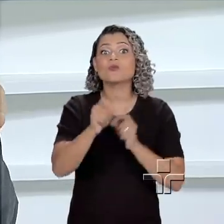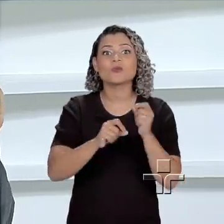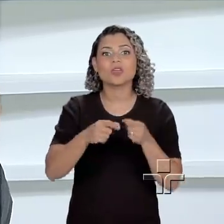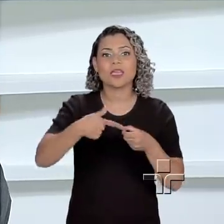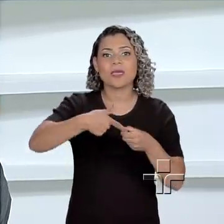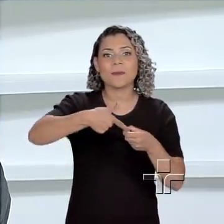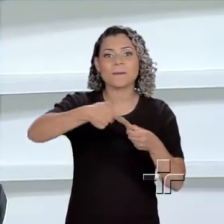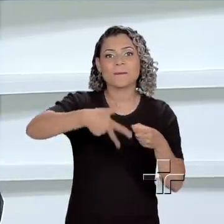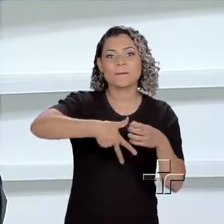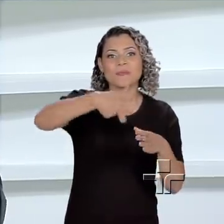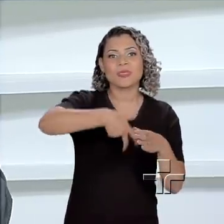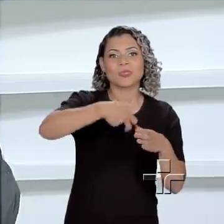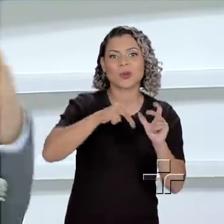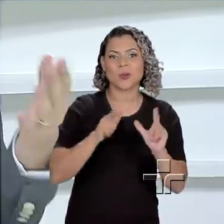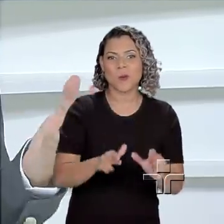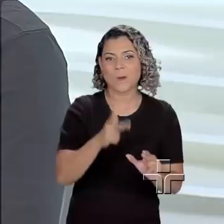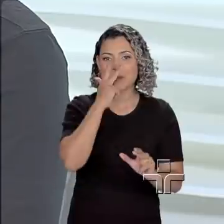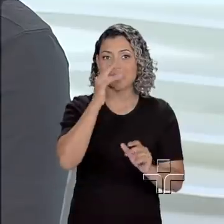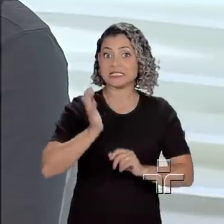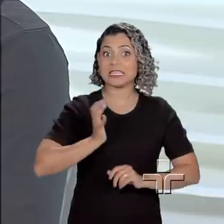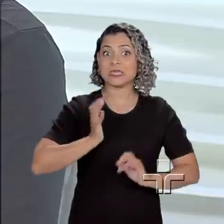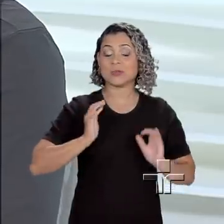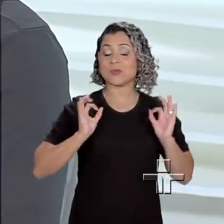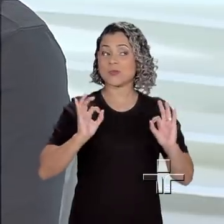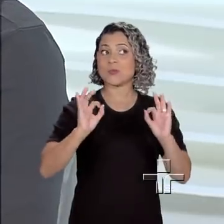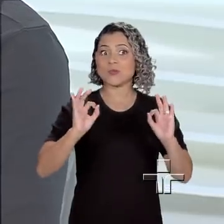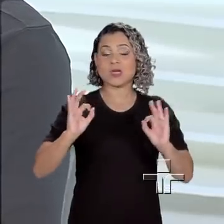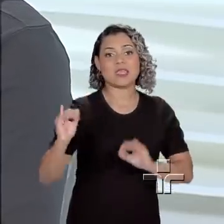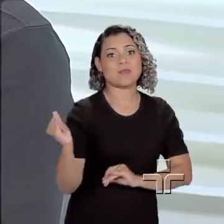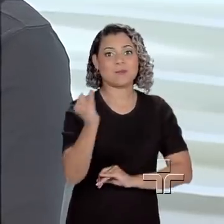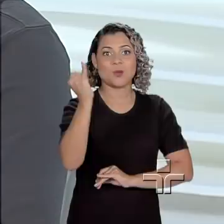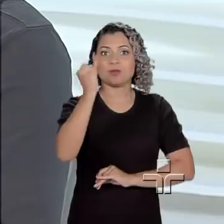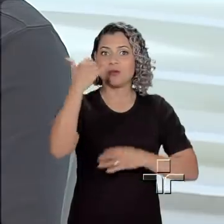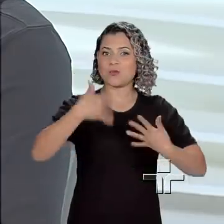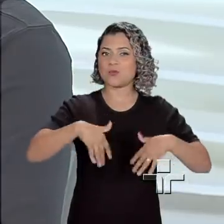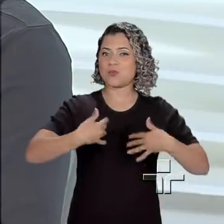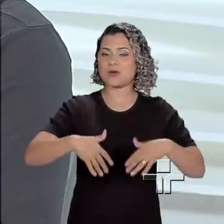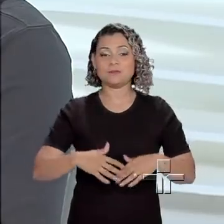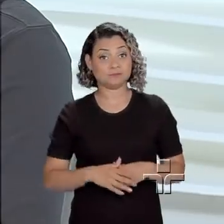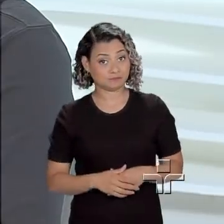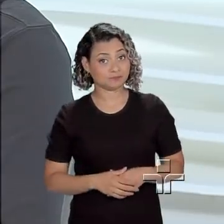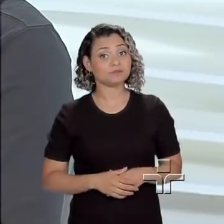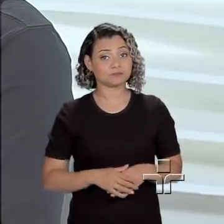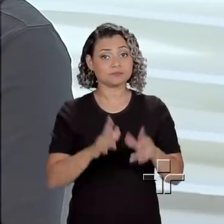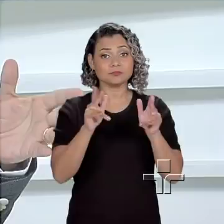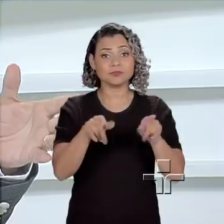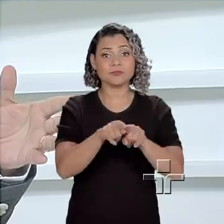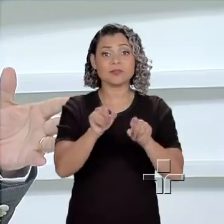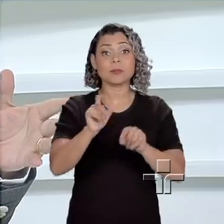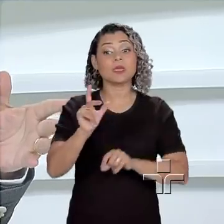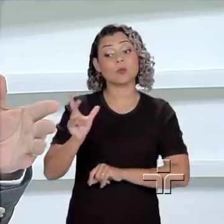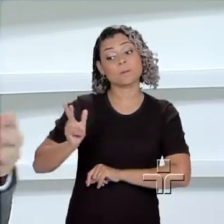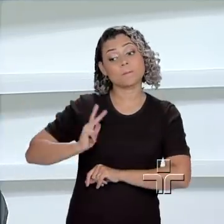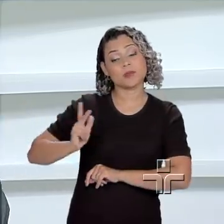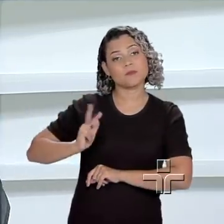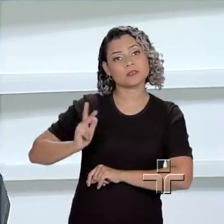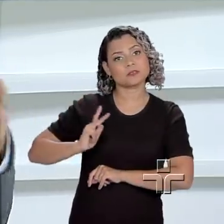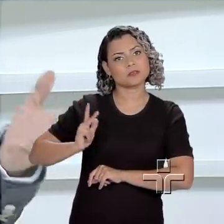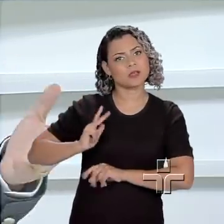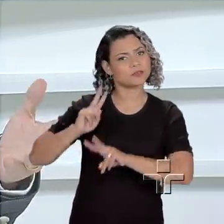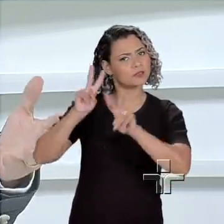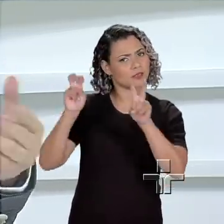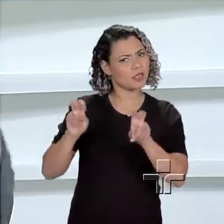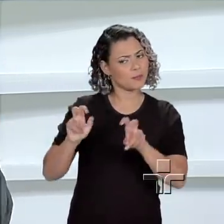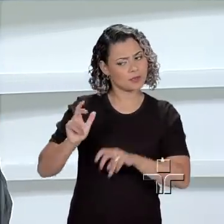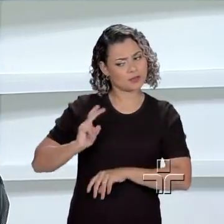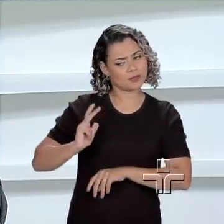Que então eram mais valiosos, inclusive, do que o petróleo. E aí também entra a questão de privacidade, porque